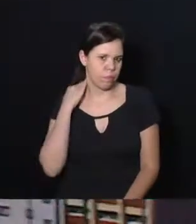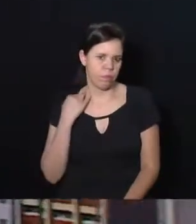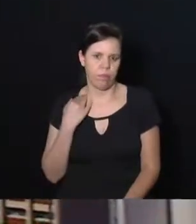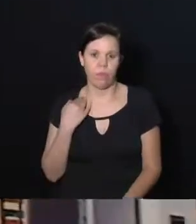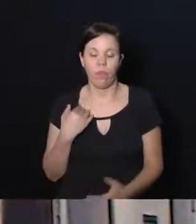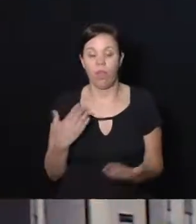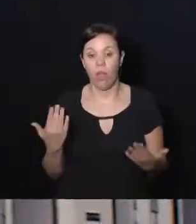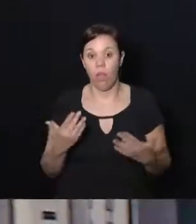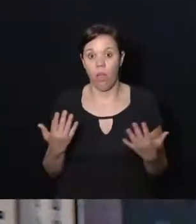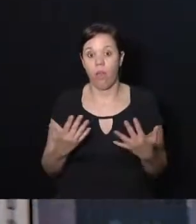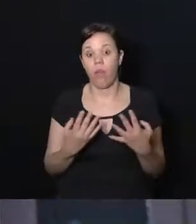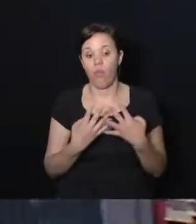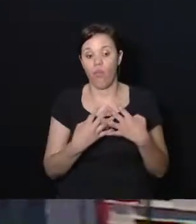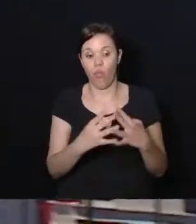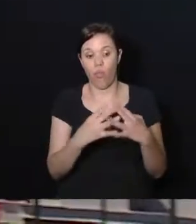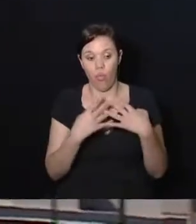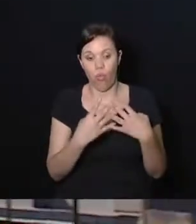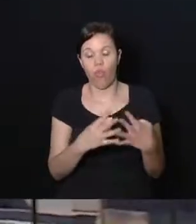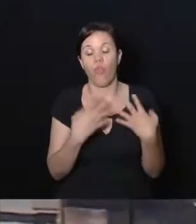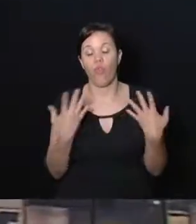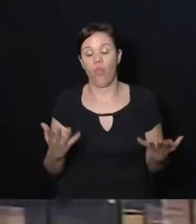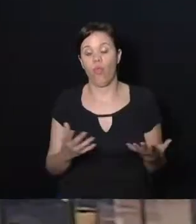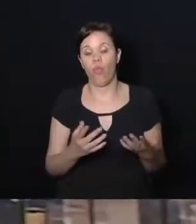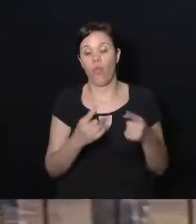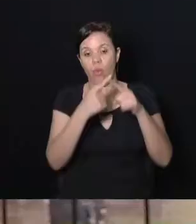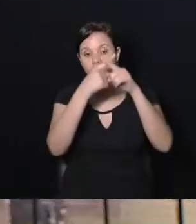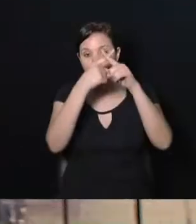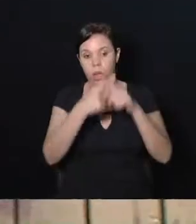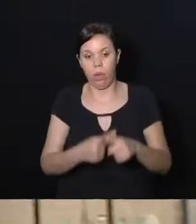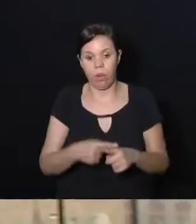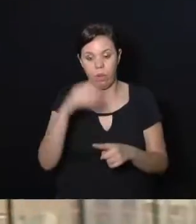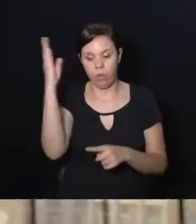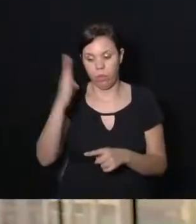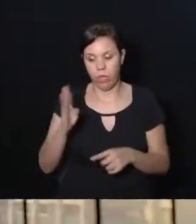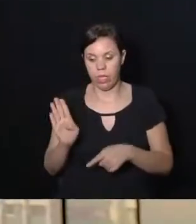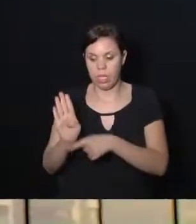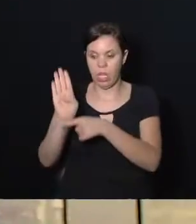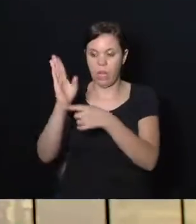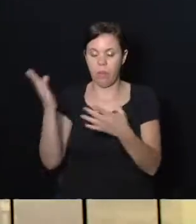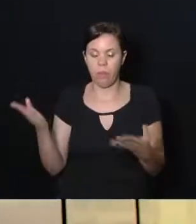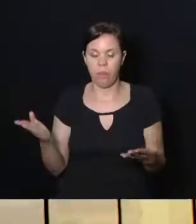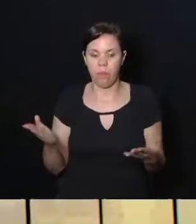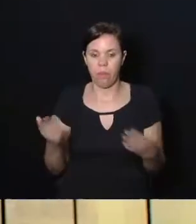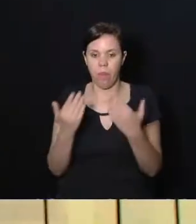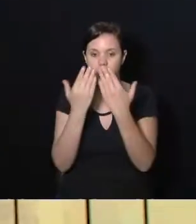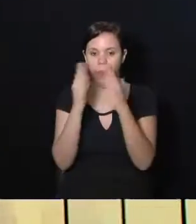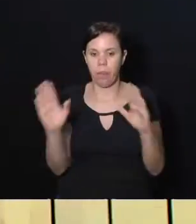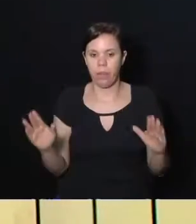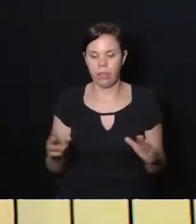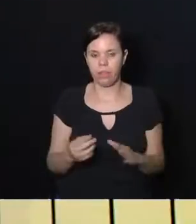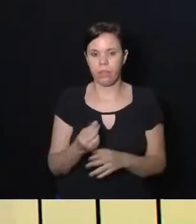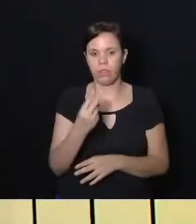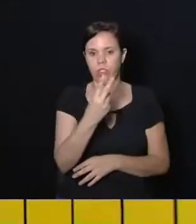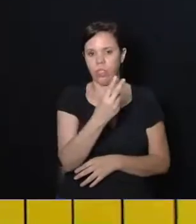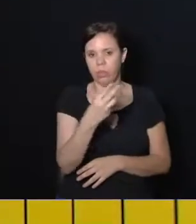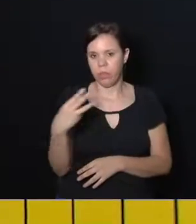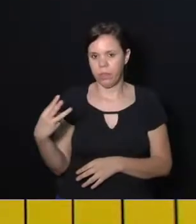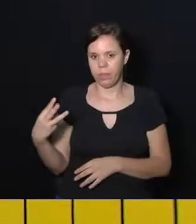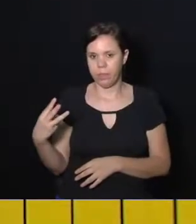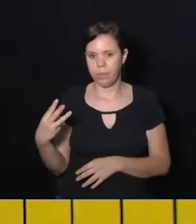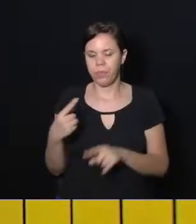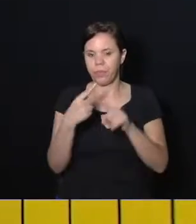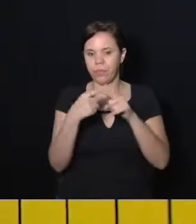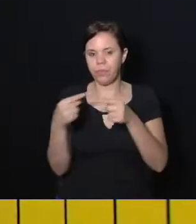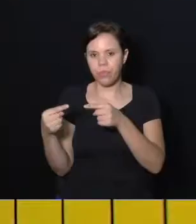Hora de balançar as redes pelo Campeonato Brasileiro da Série B. Na abertura da 23ª rodada, a